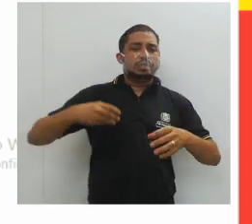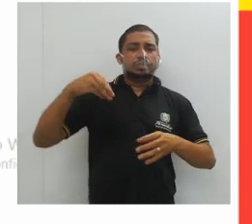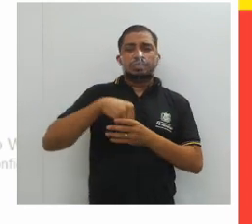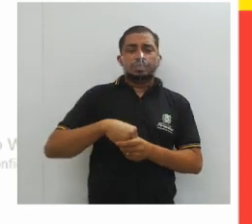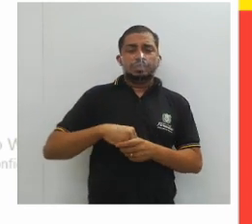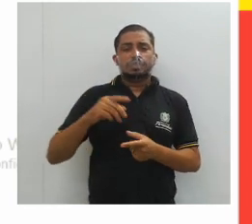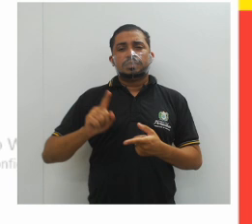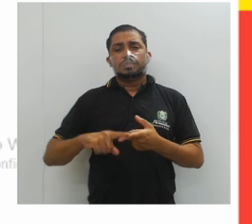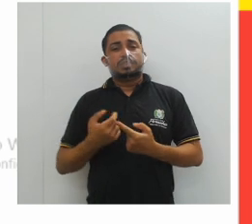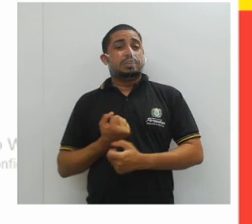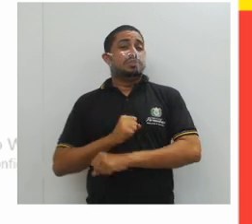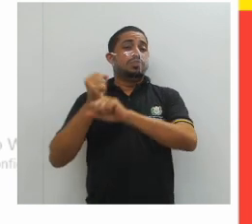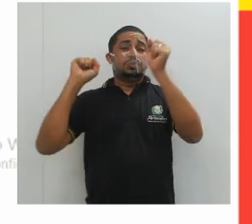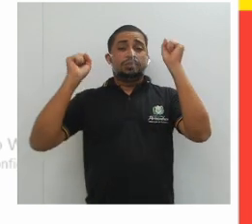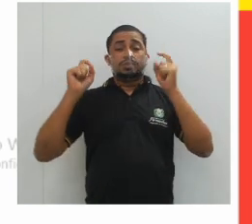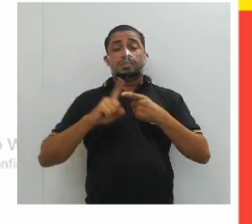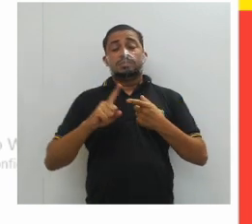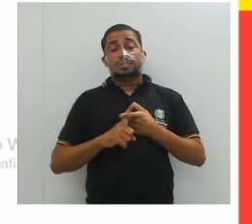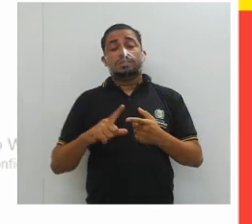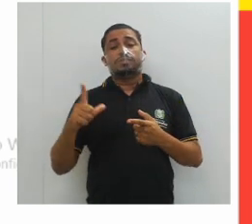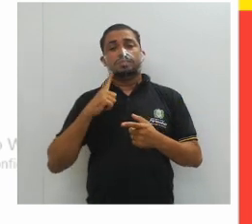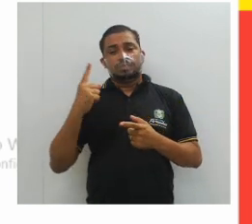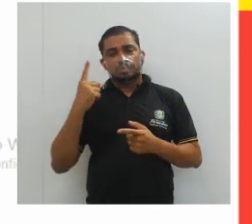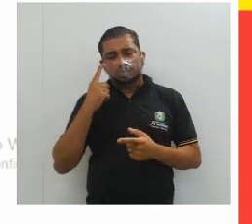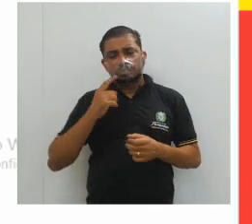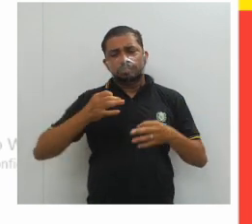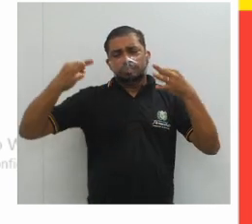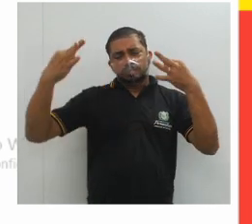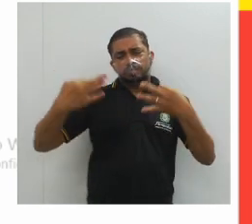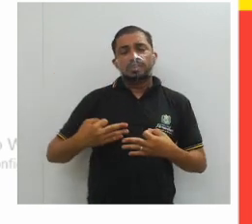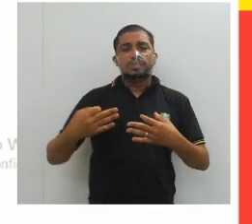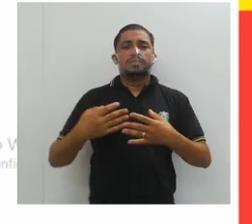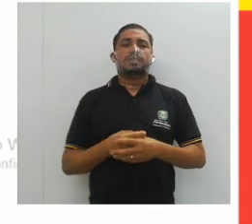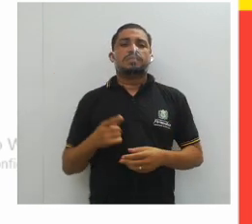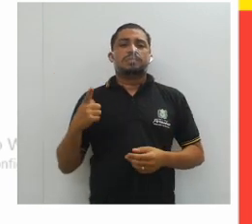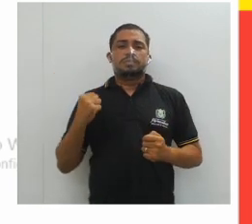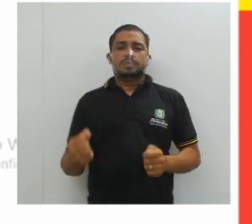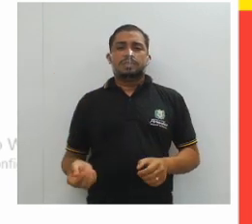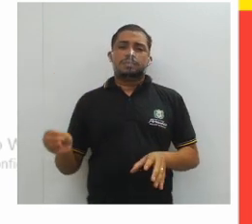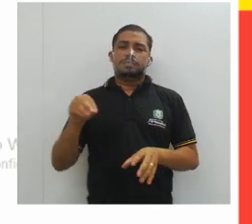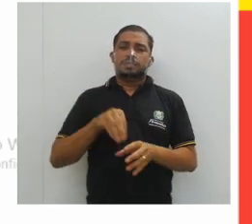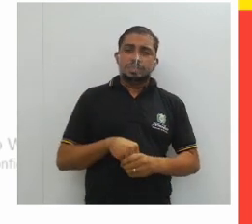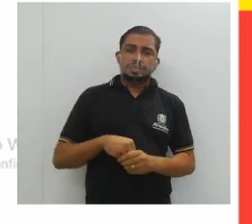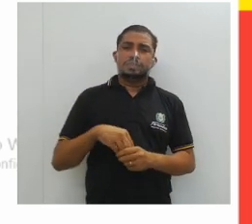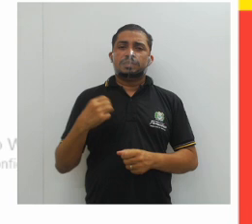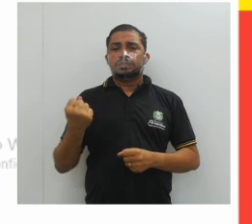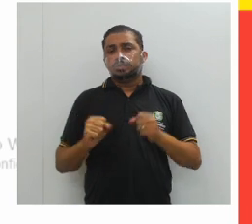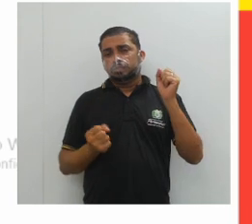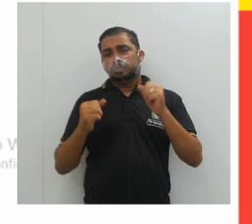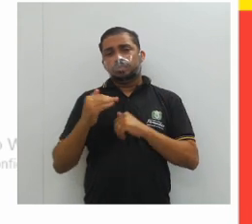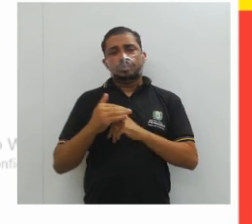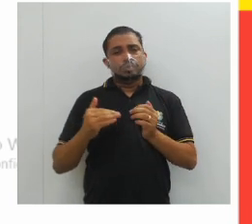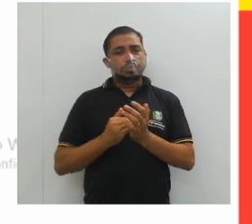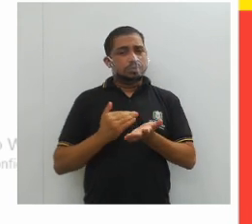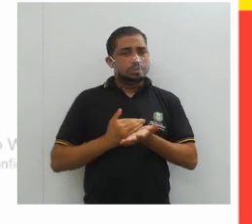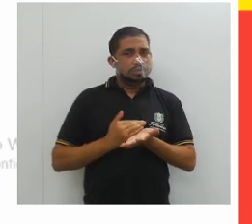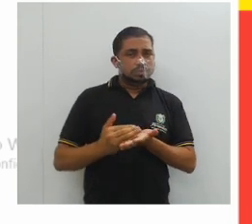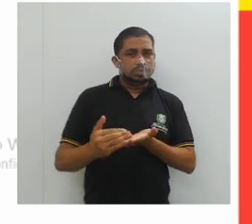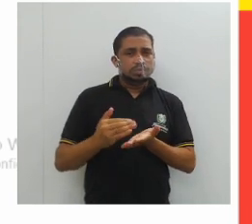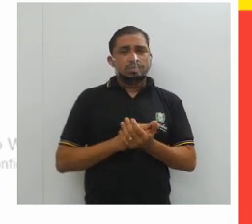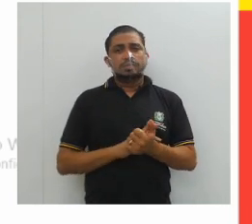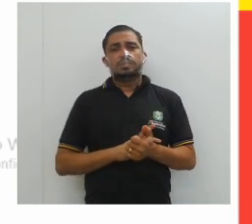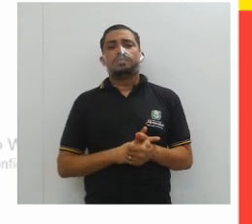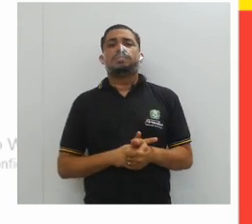revoluções internas, viu o cenário perfeito para poder implantar a sua indústria e tudo começou no setor